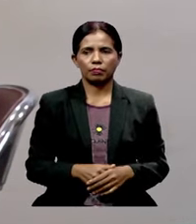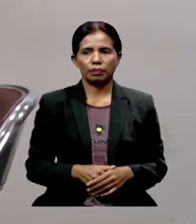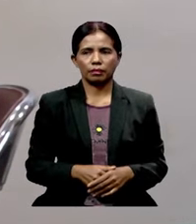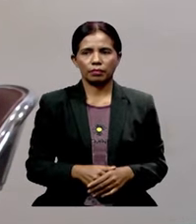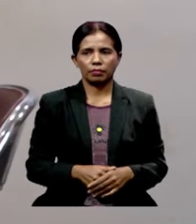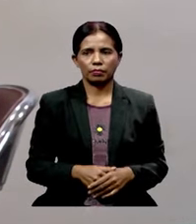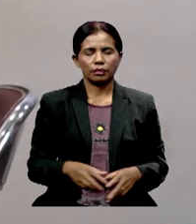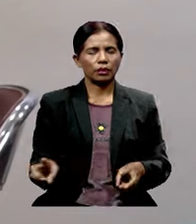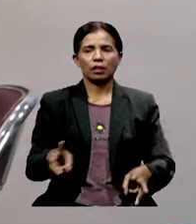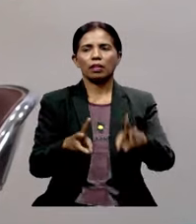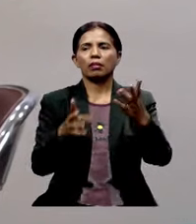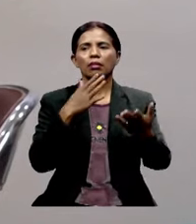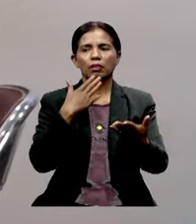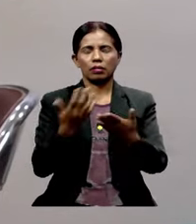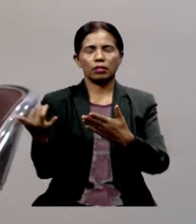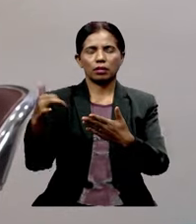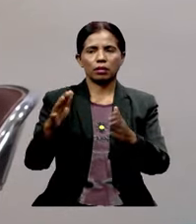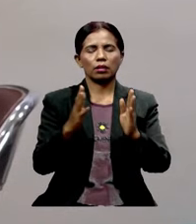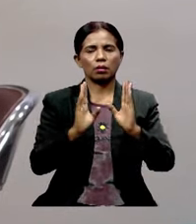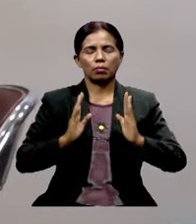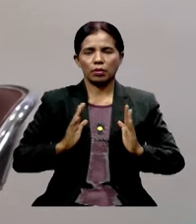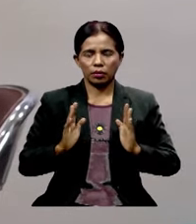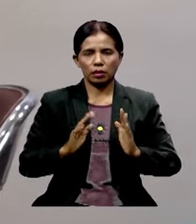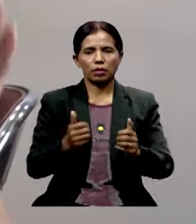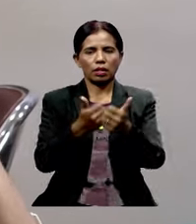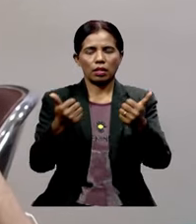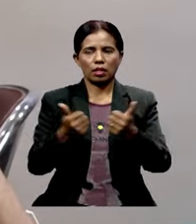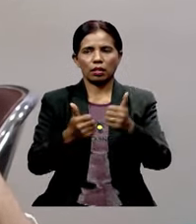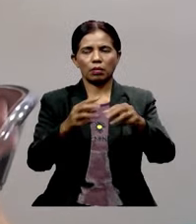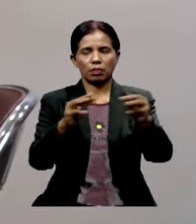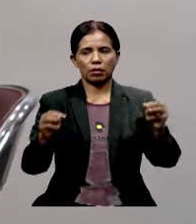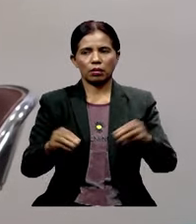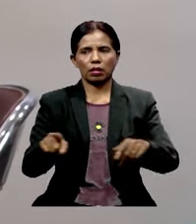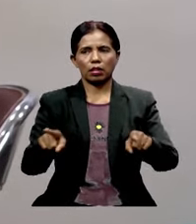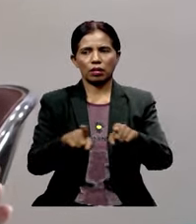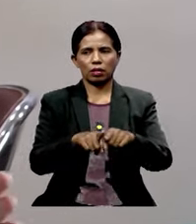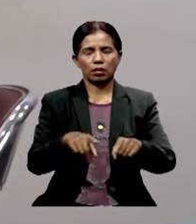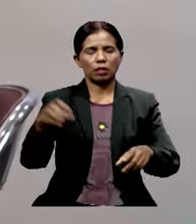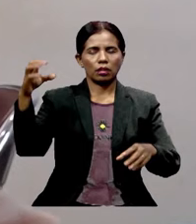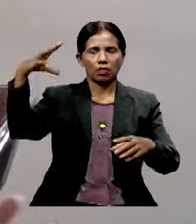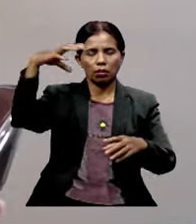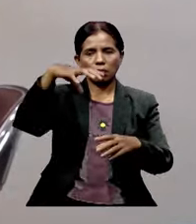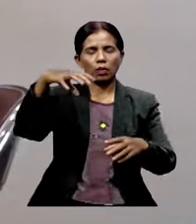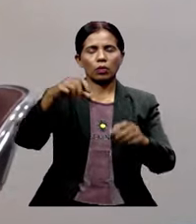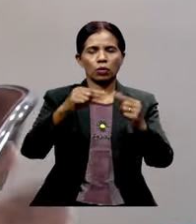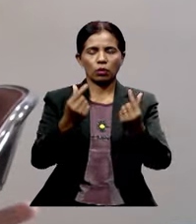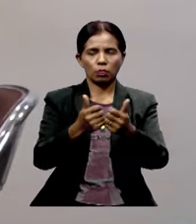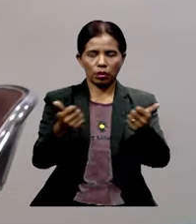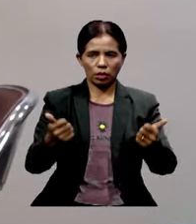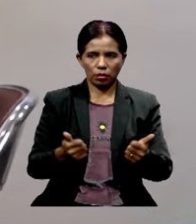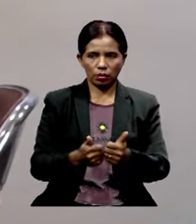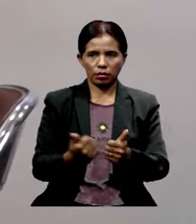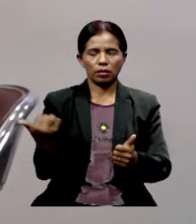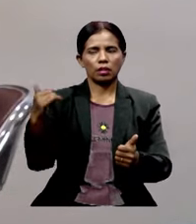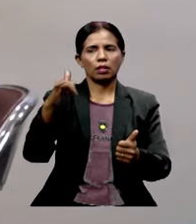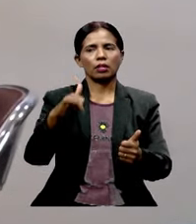dá lá dia que ele se recebe boa bem sai no armário ba be grupo arte marcial de ele se sira hal parte